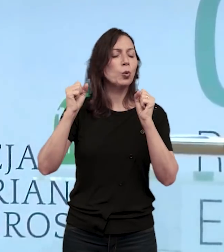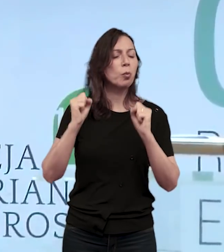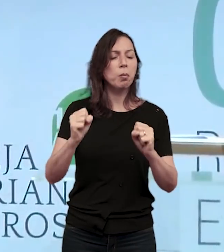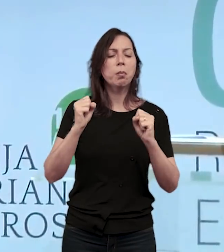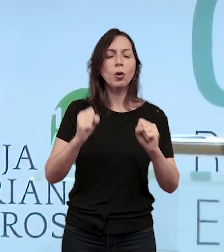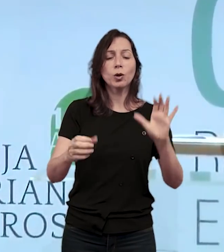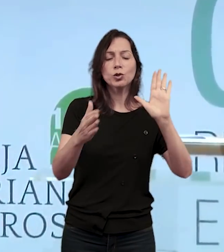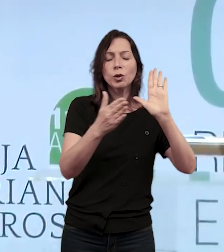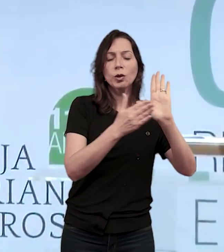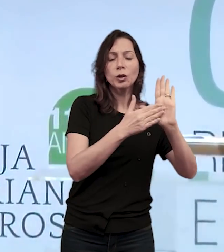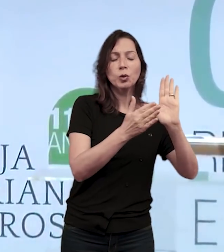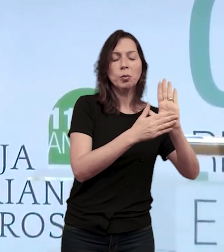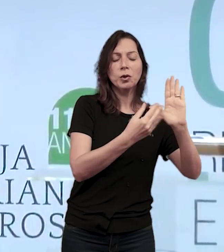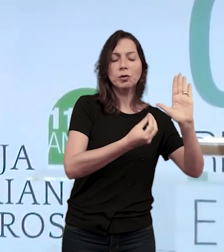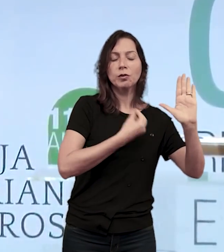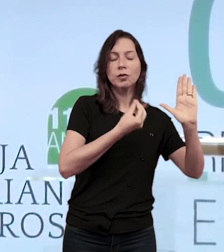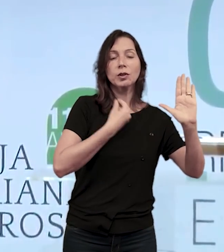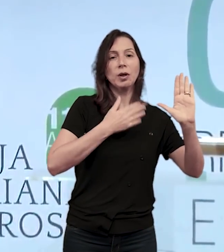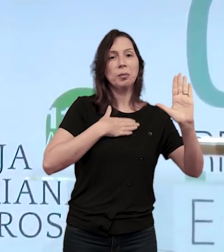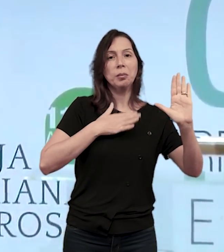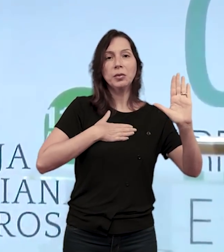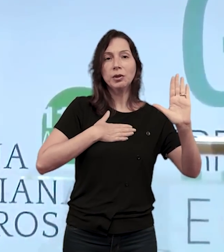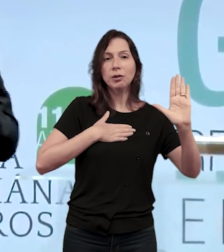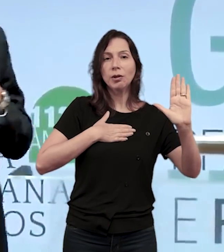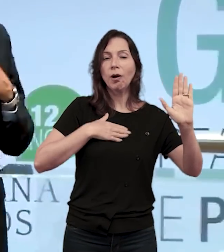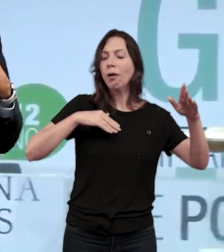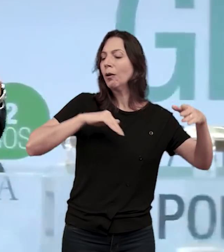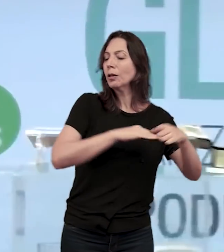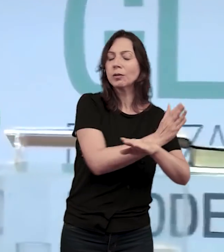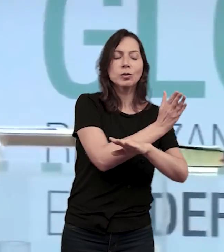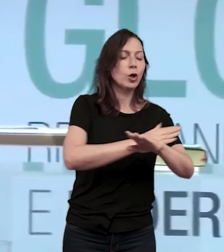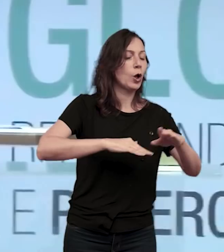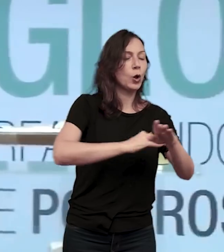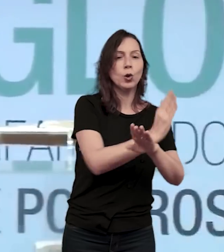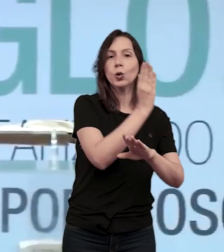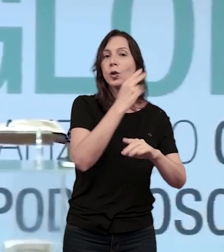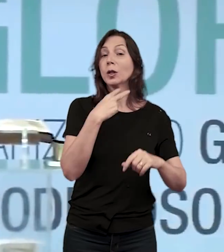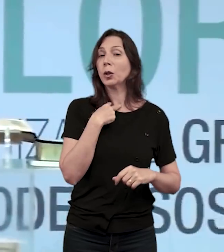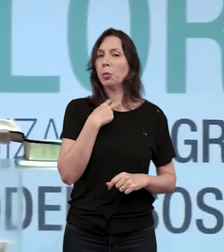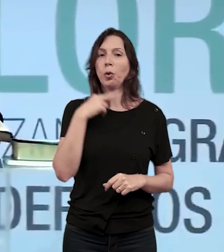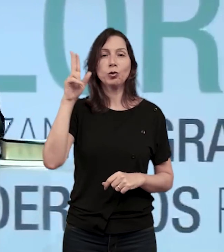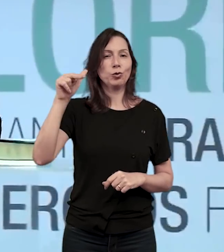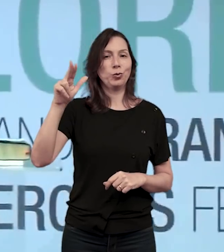ser frustrado na minha vida. Foi isso que Paulo entendeu.